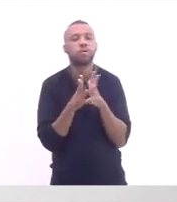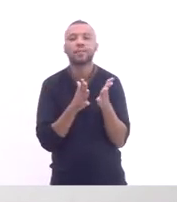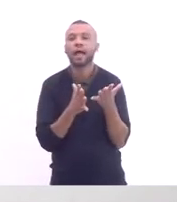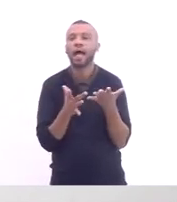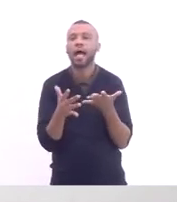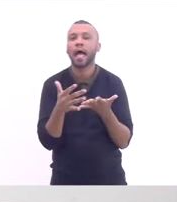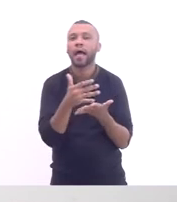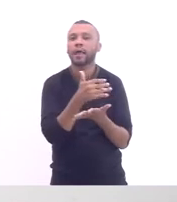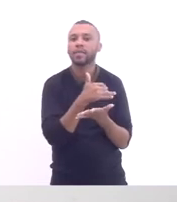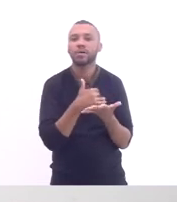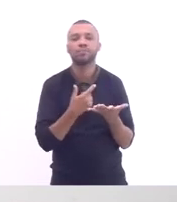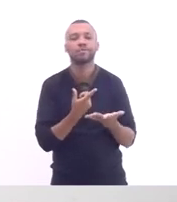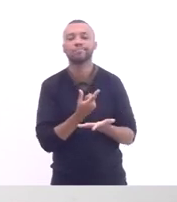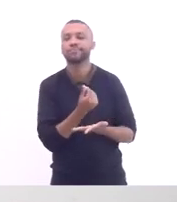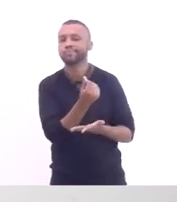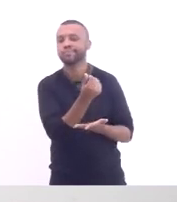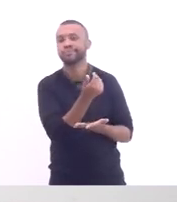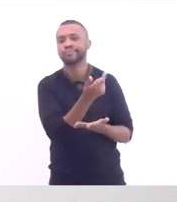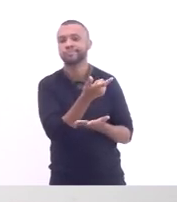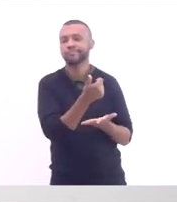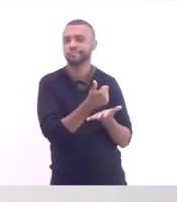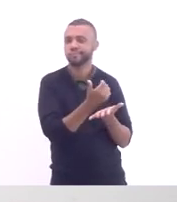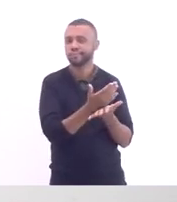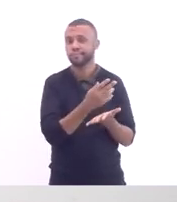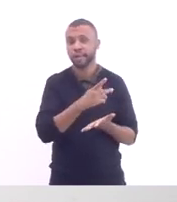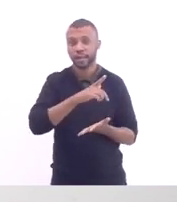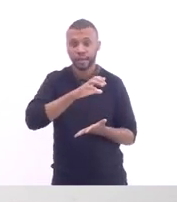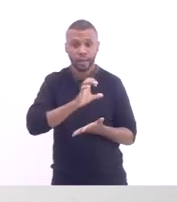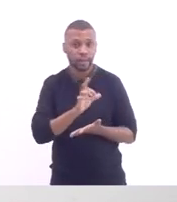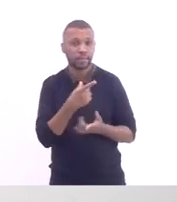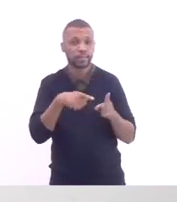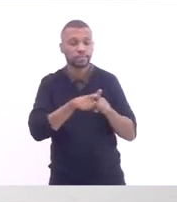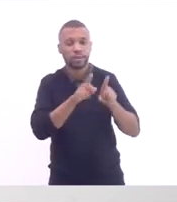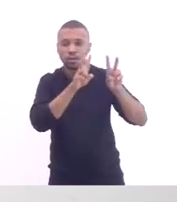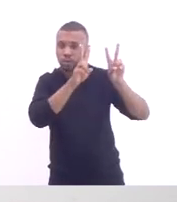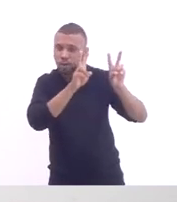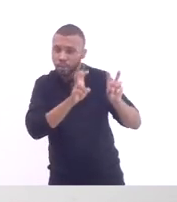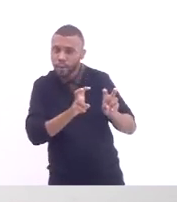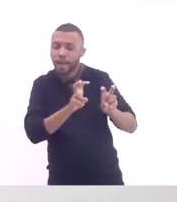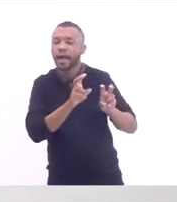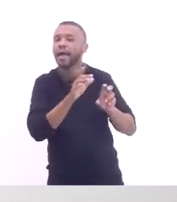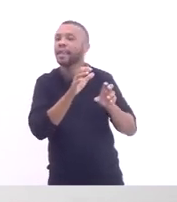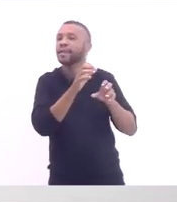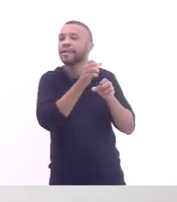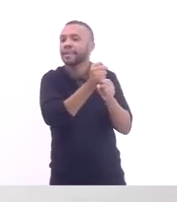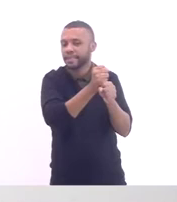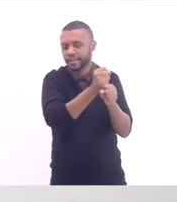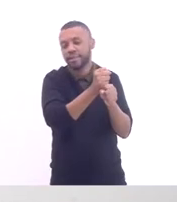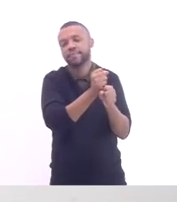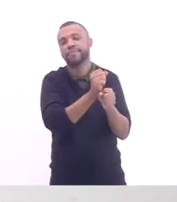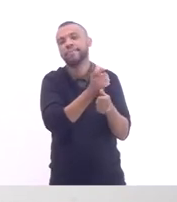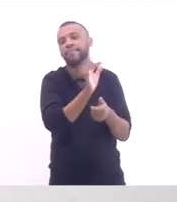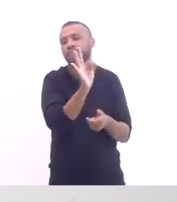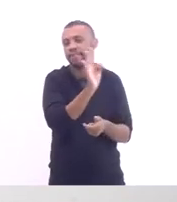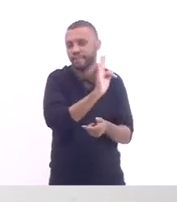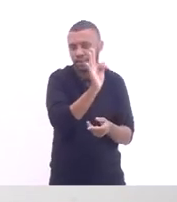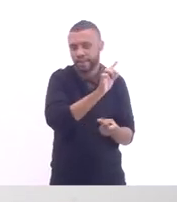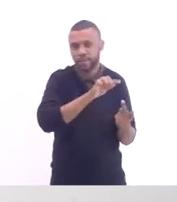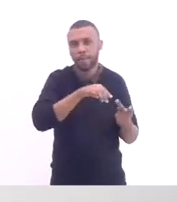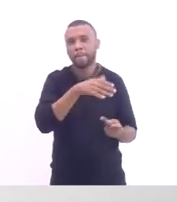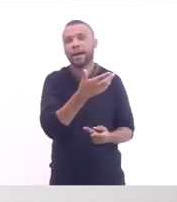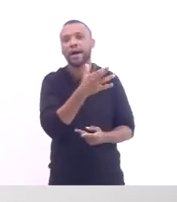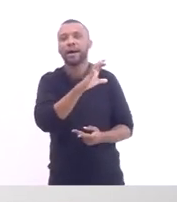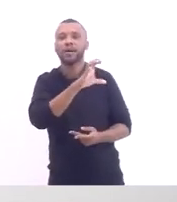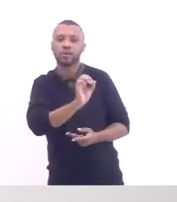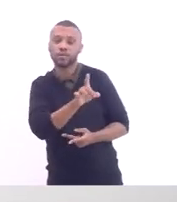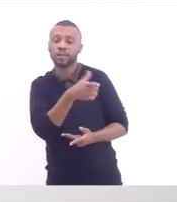participações especiais. E também com relação às receitas oriundas, né, em fevereiro e março, da